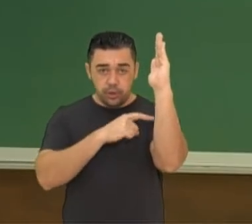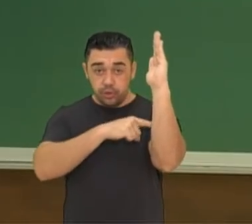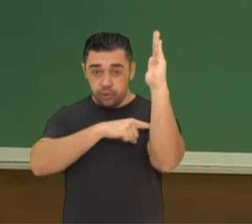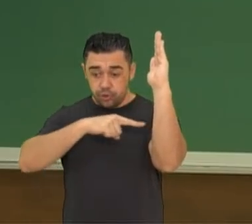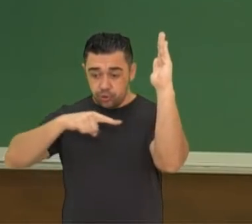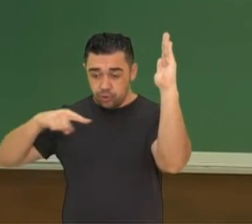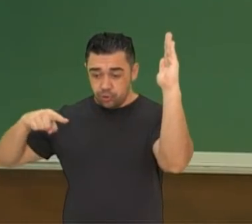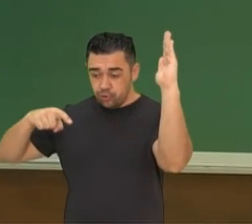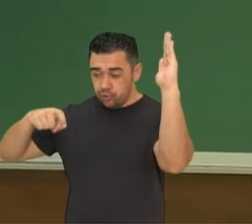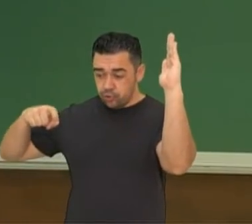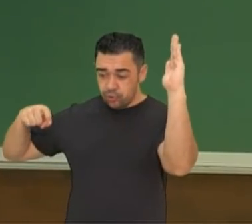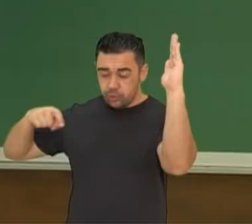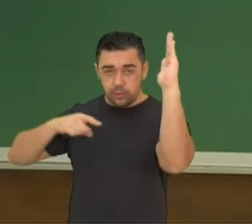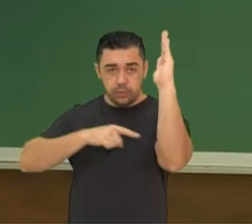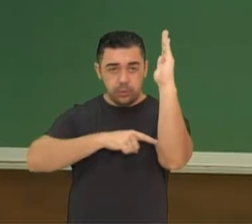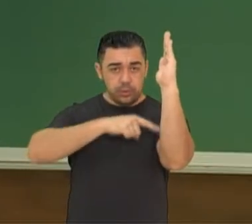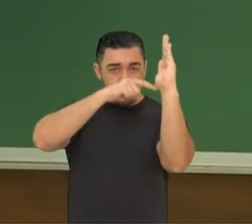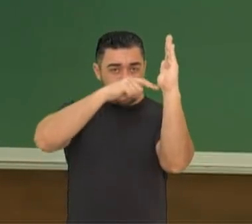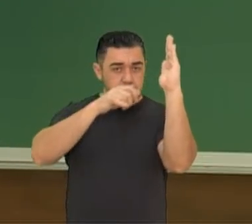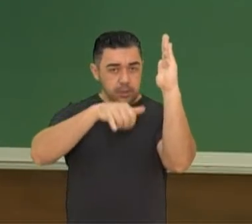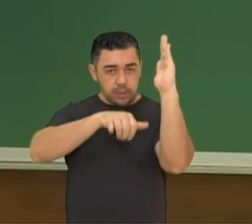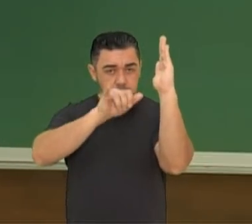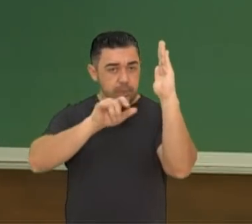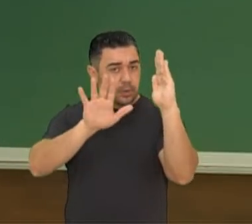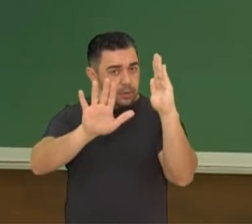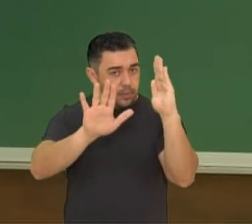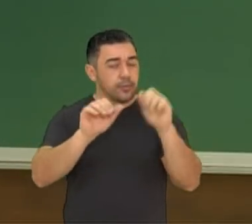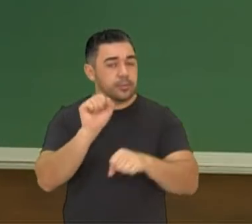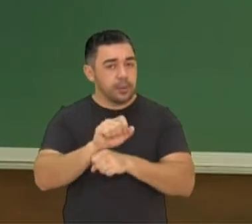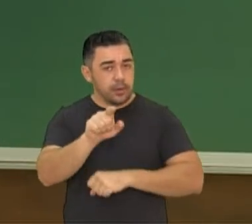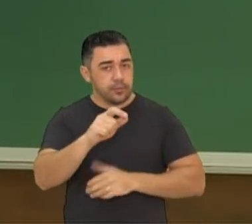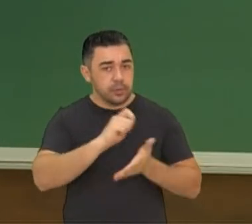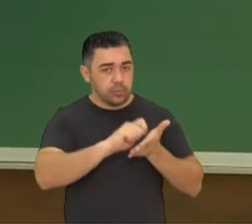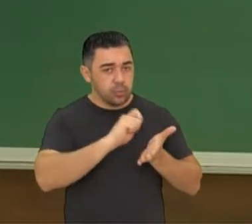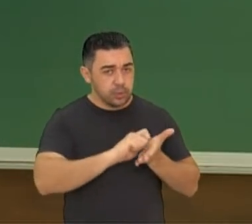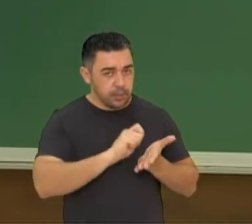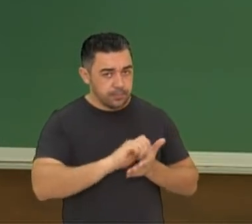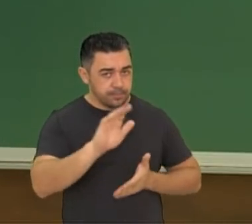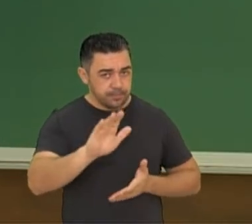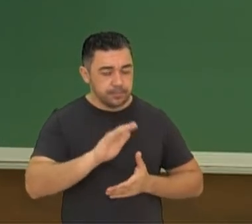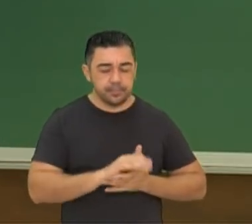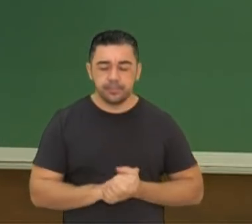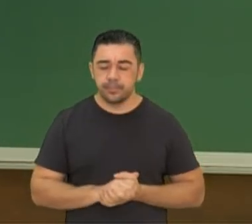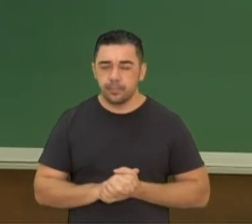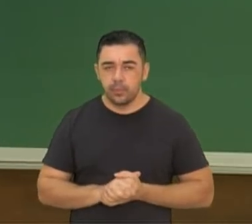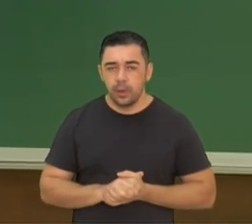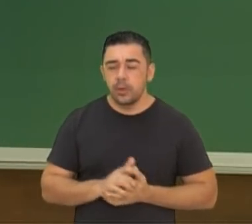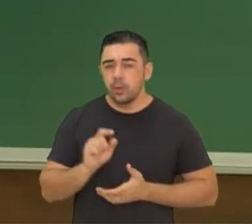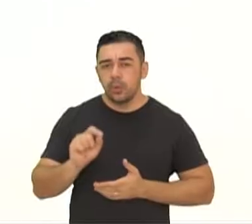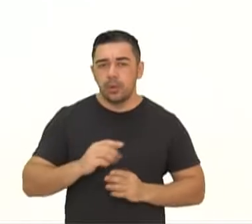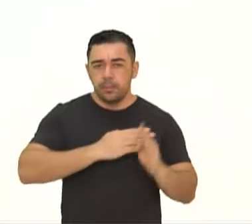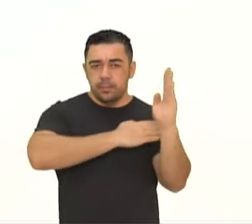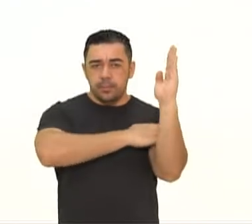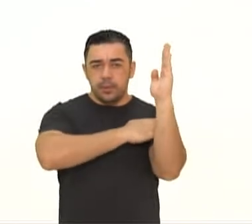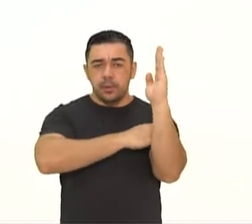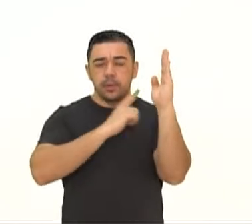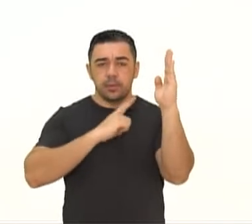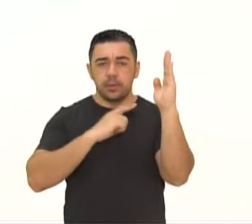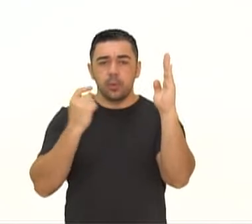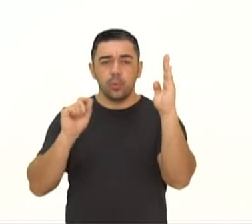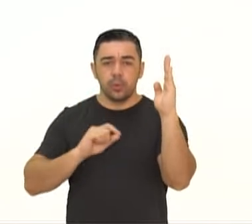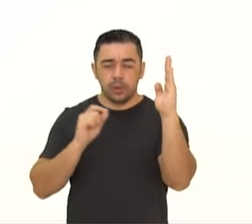de informação. Aí eu vou fazer uma pausa para você fazer essa anotação. Dá uma olhada comigo. O plano cartesiano é um sistema de